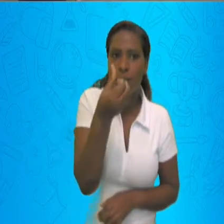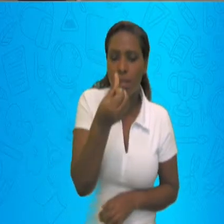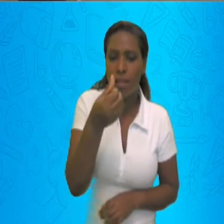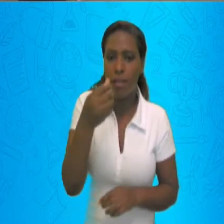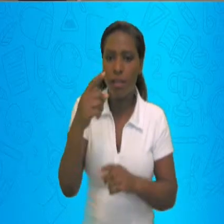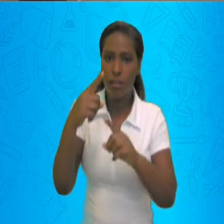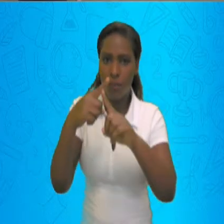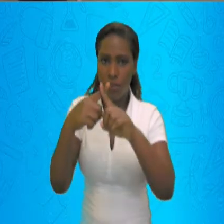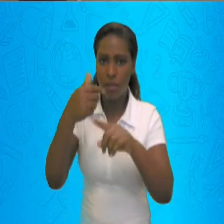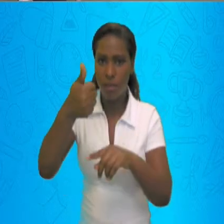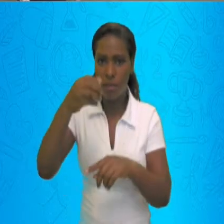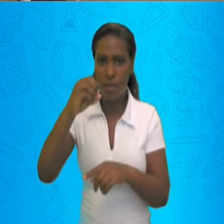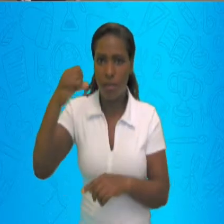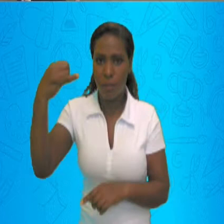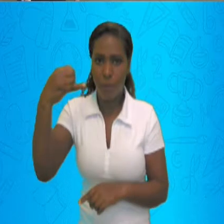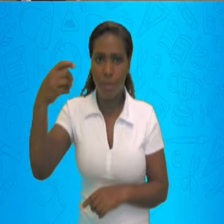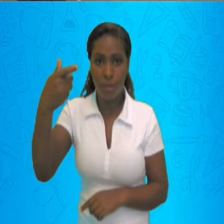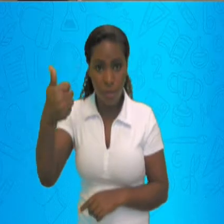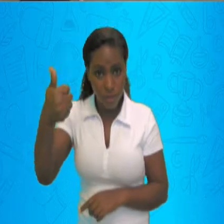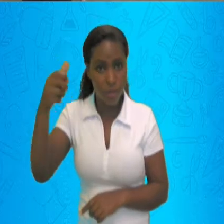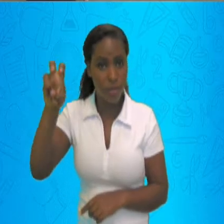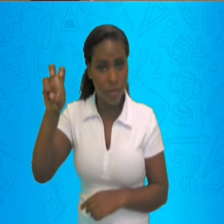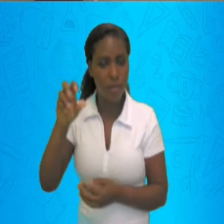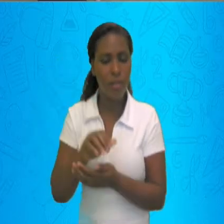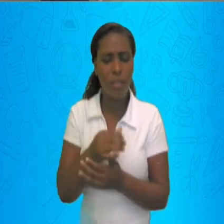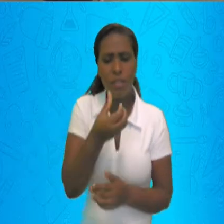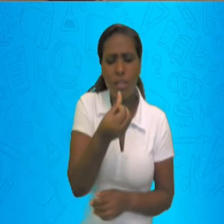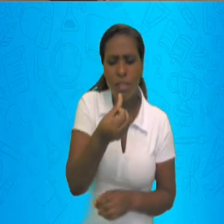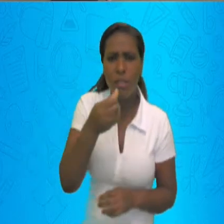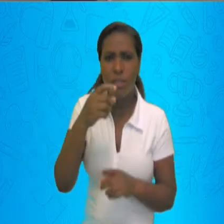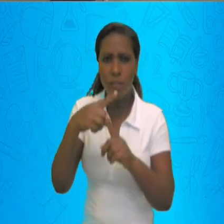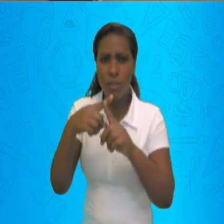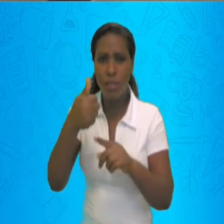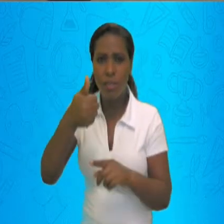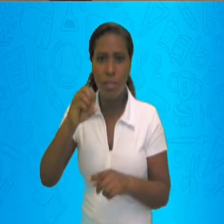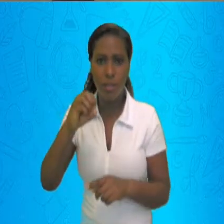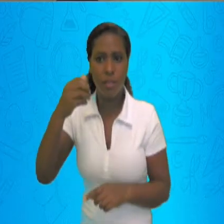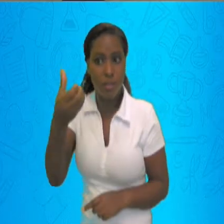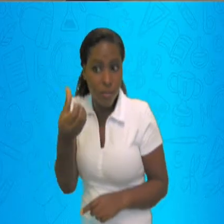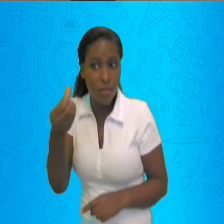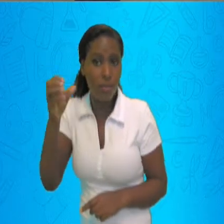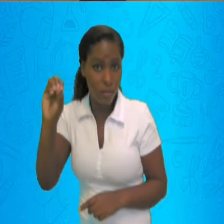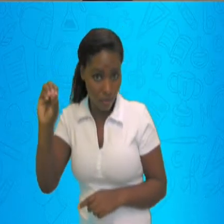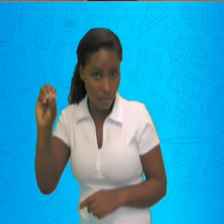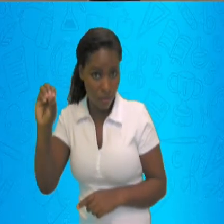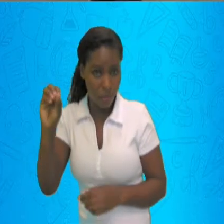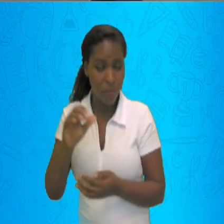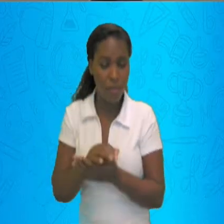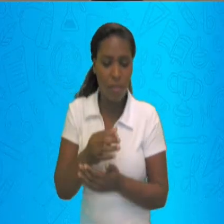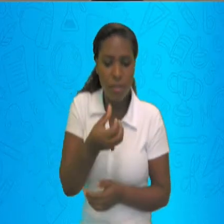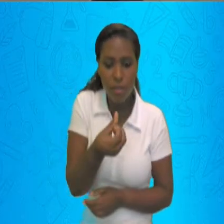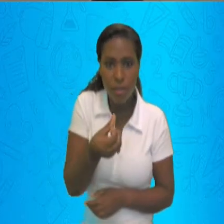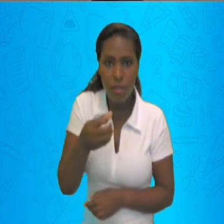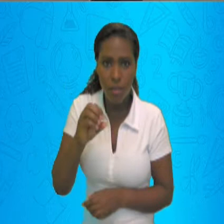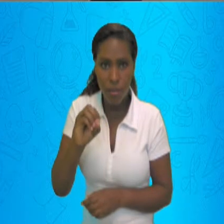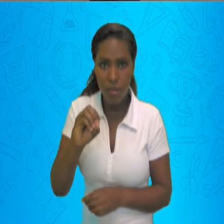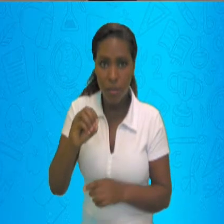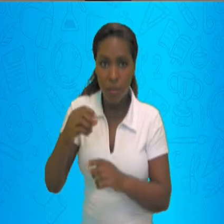vezes 10, 60. 60 menos 15, 45. Então,